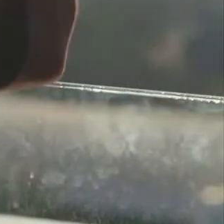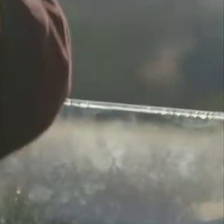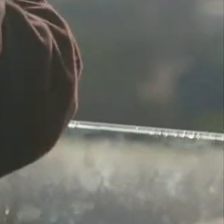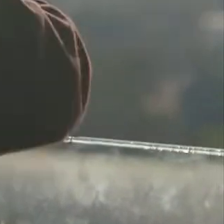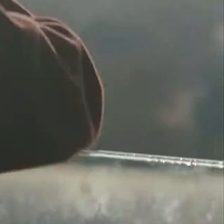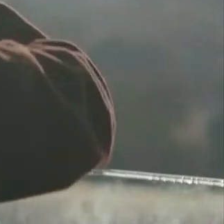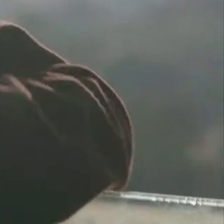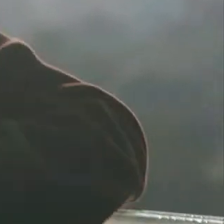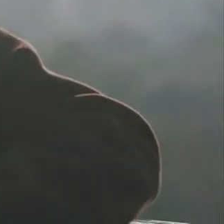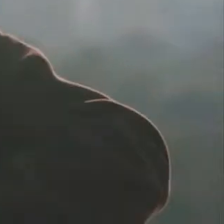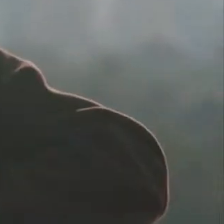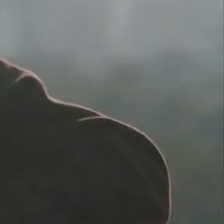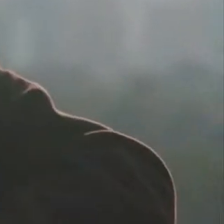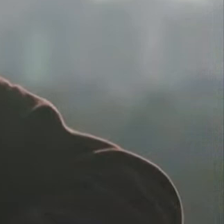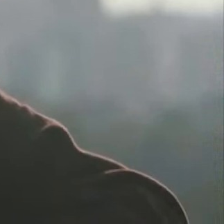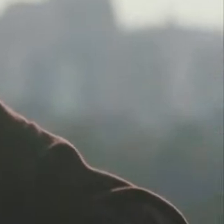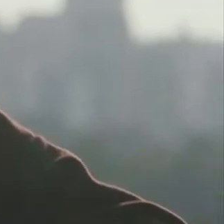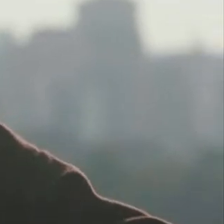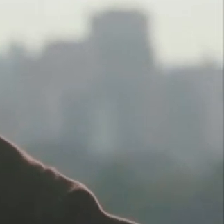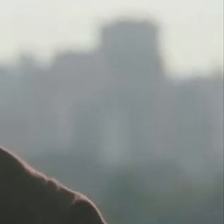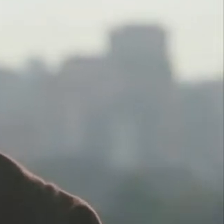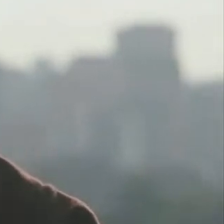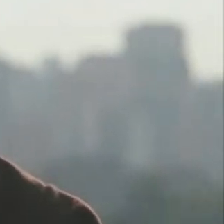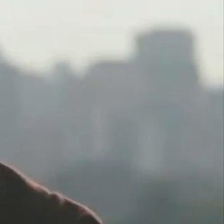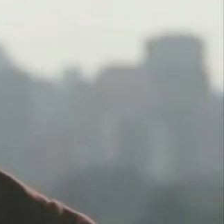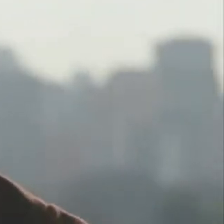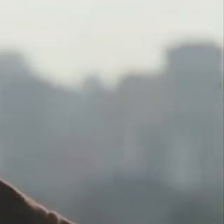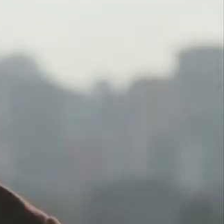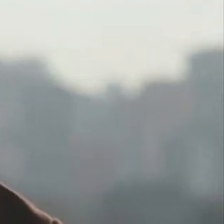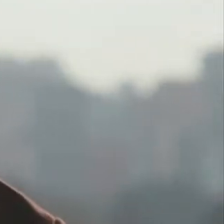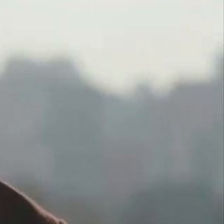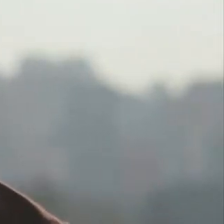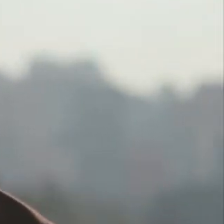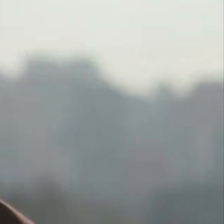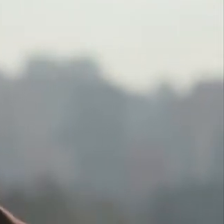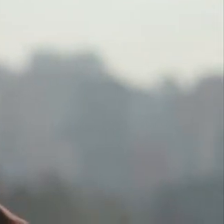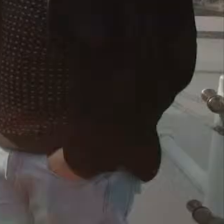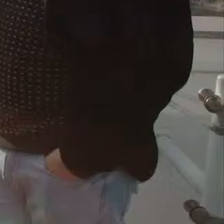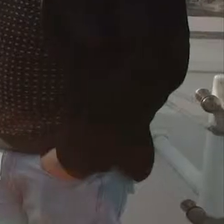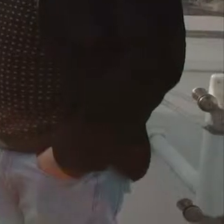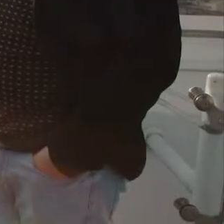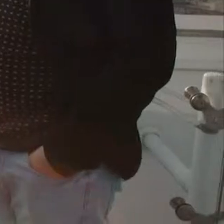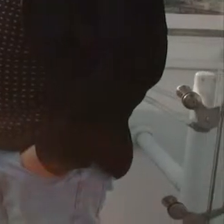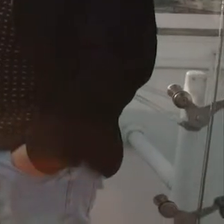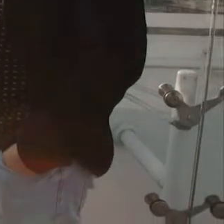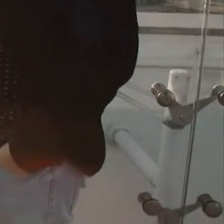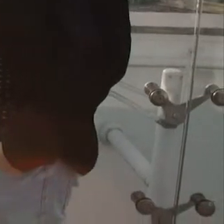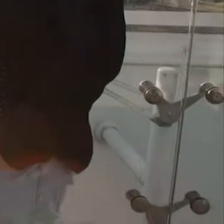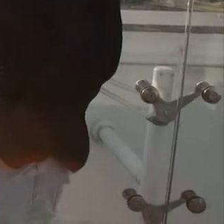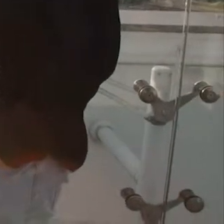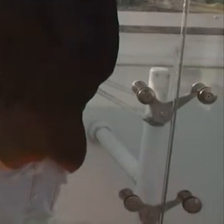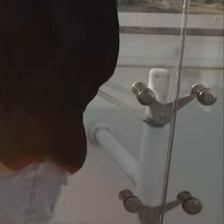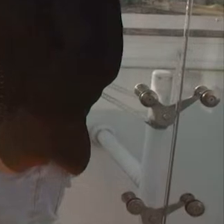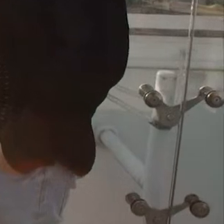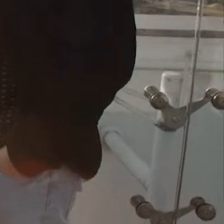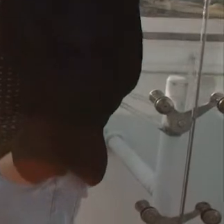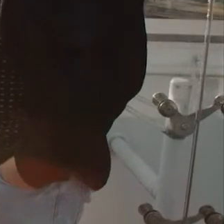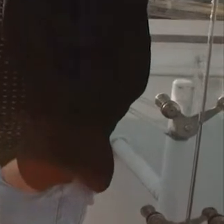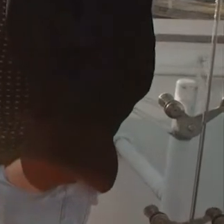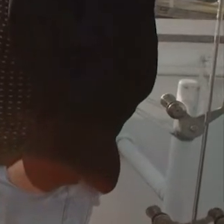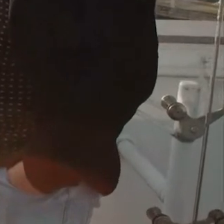Se eu penso no orgulho, na Idade Média, ele é um pecado. Porque o orgulho me